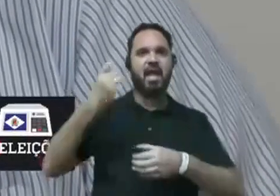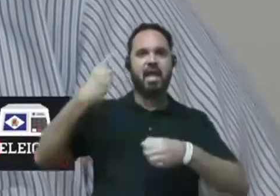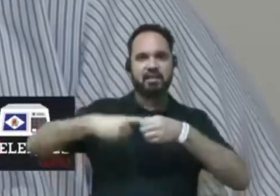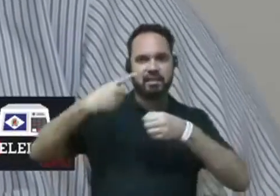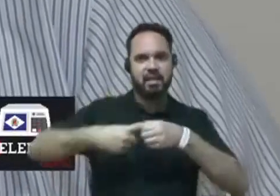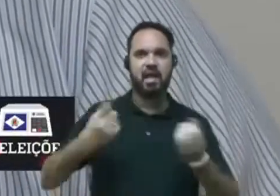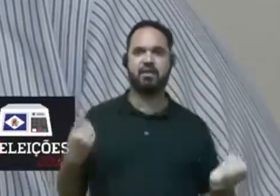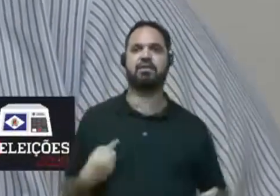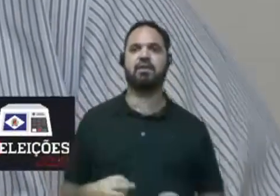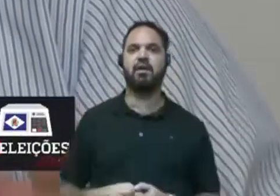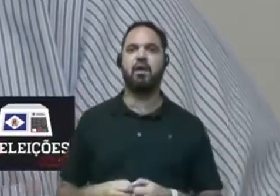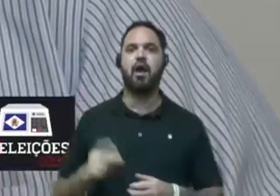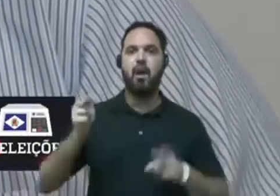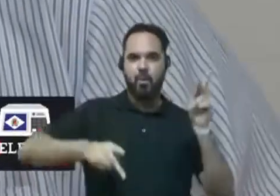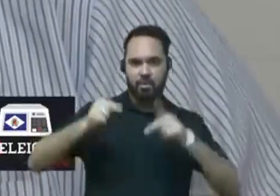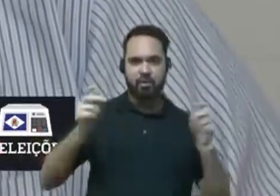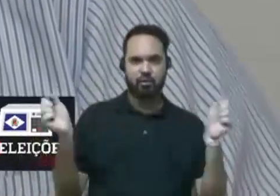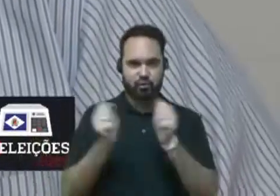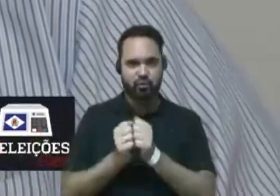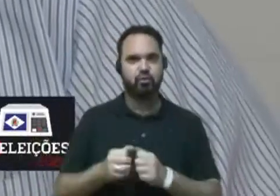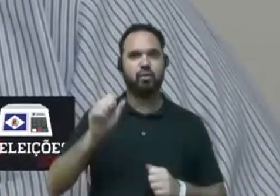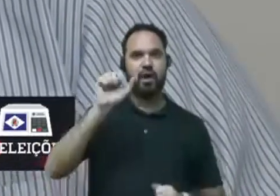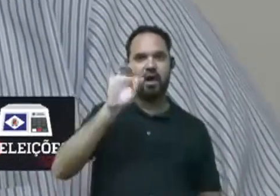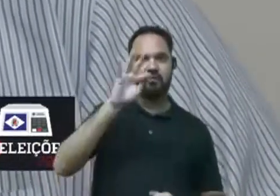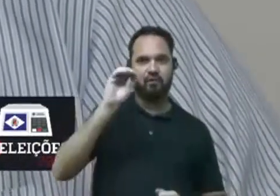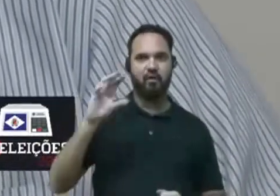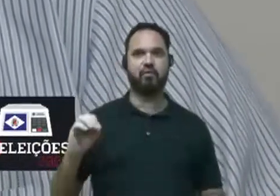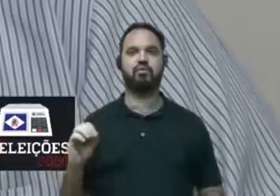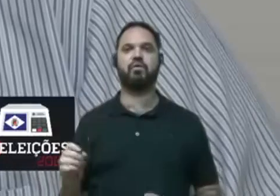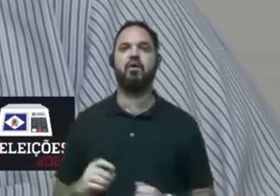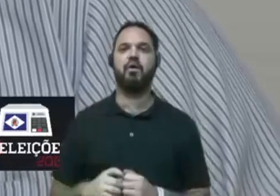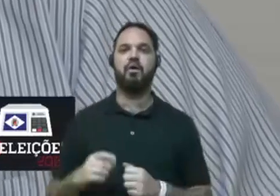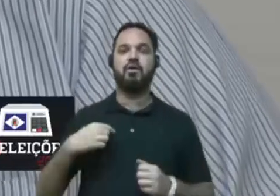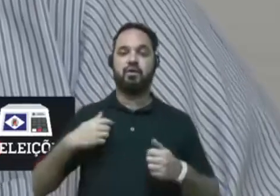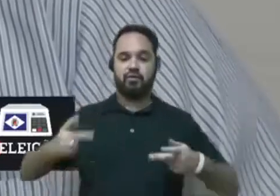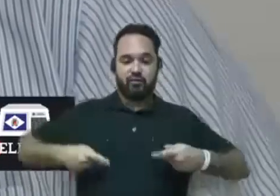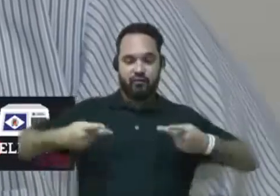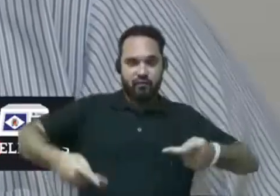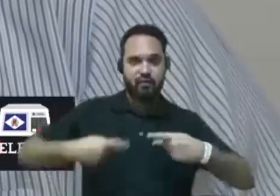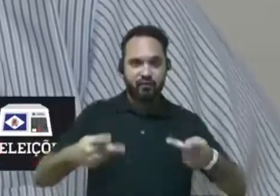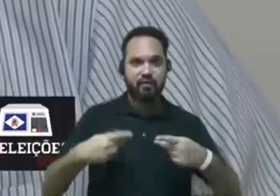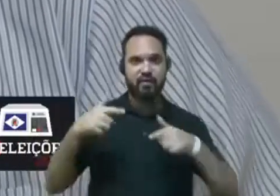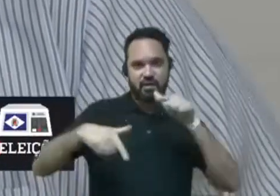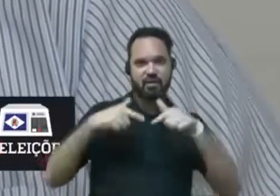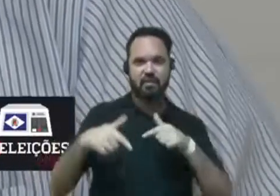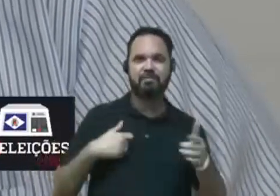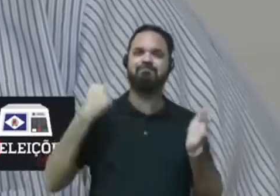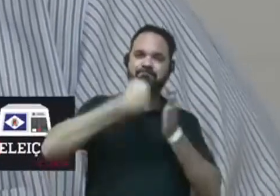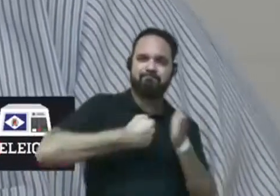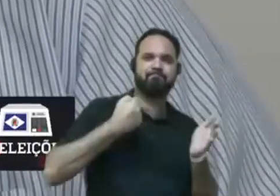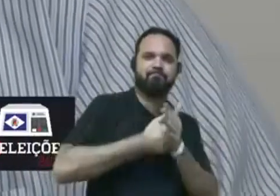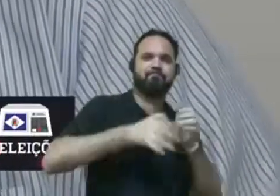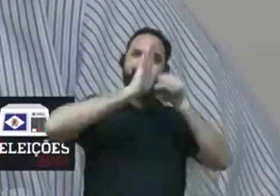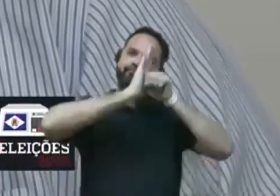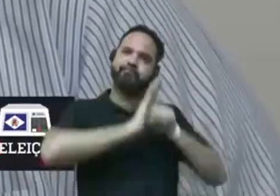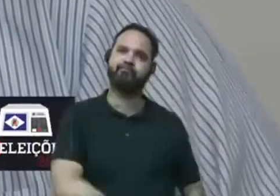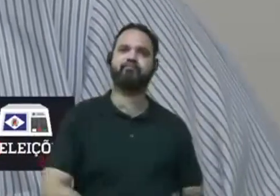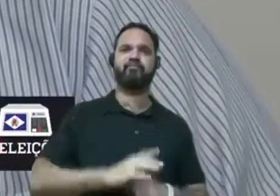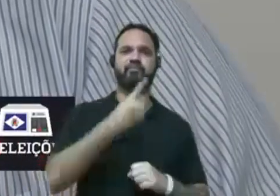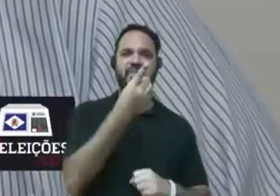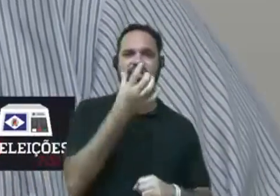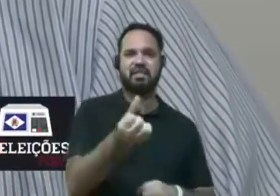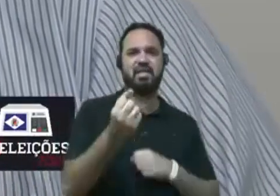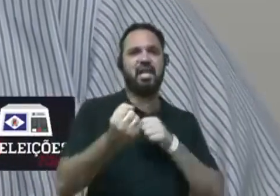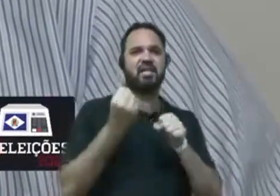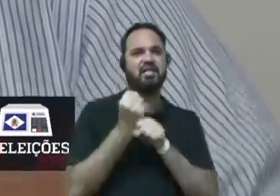e o Dr Afonso e a nossa funcionalismo público também que está sendo massacrado aí nesse